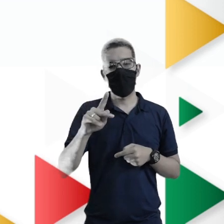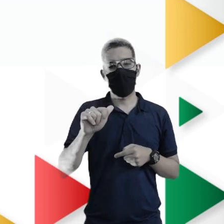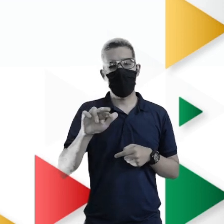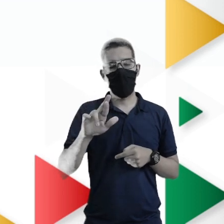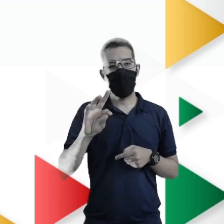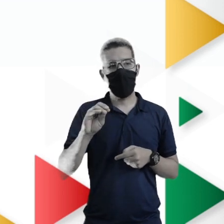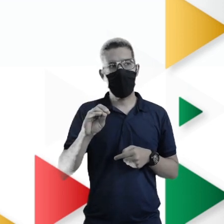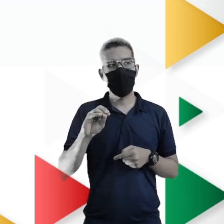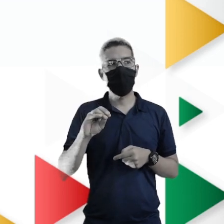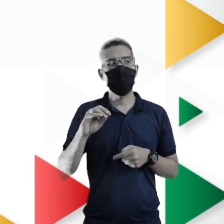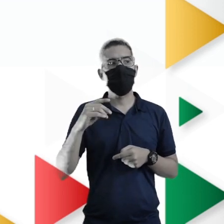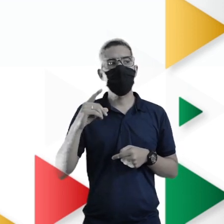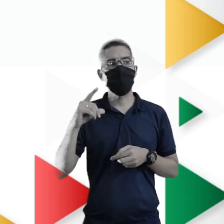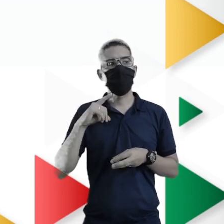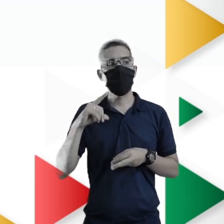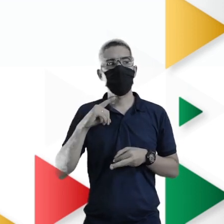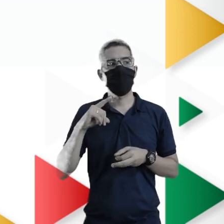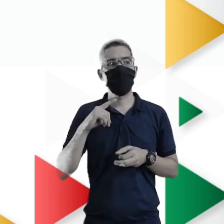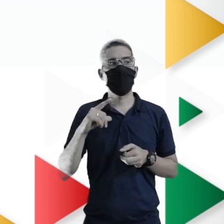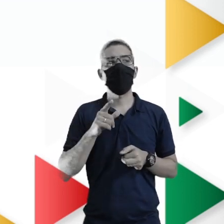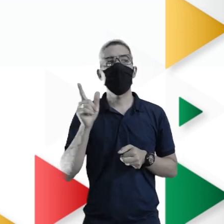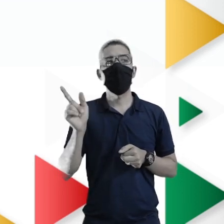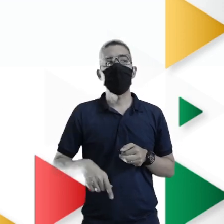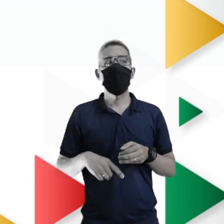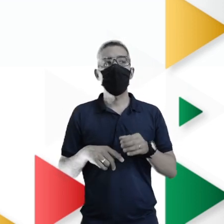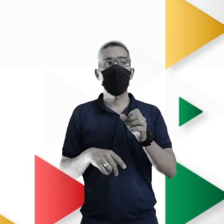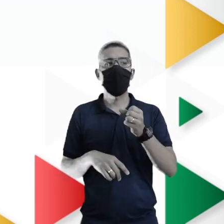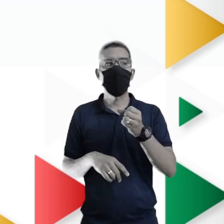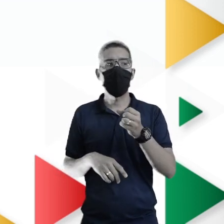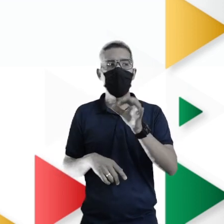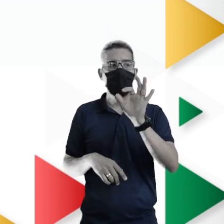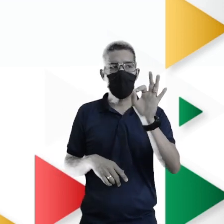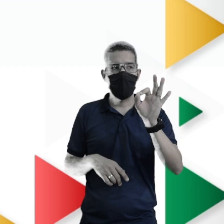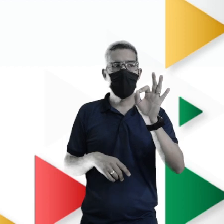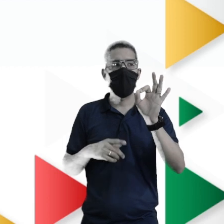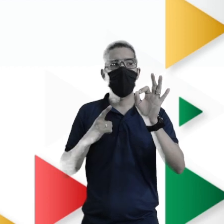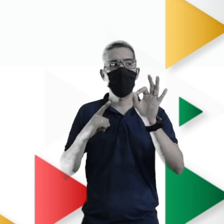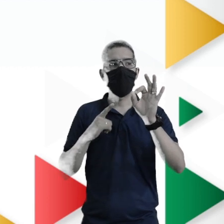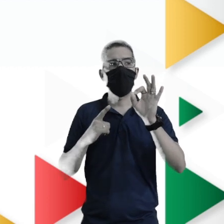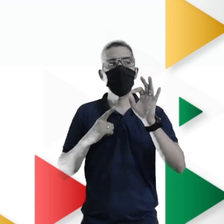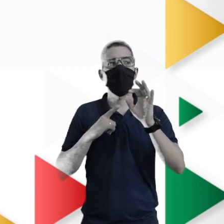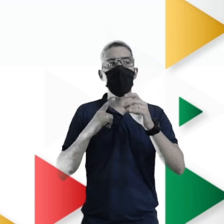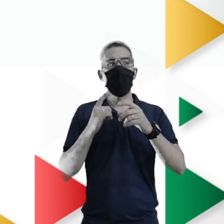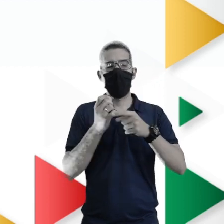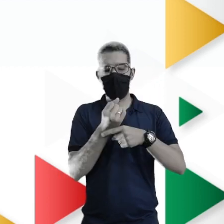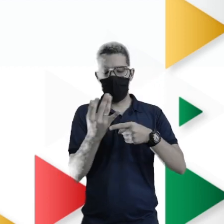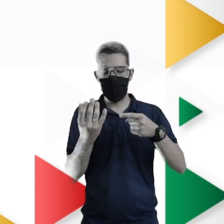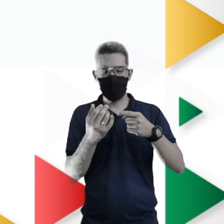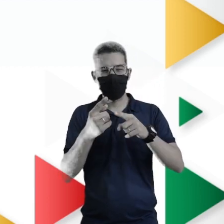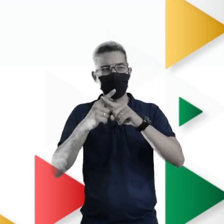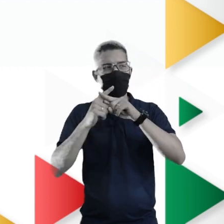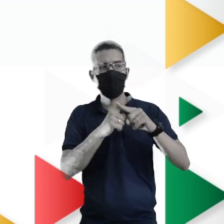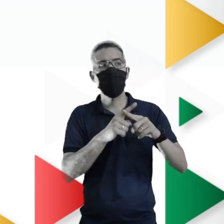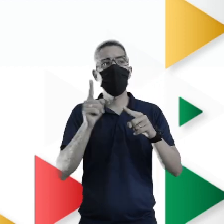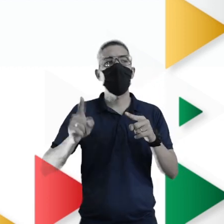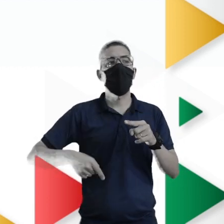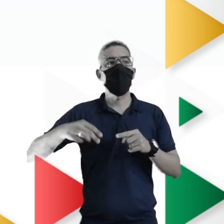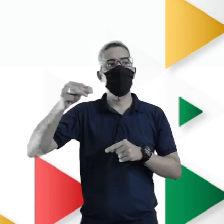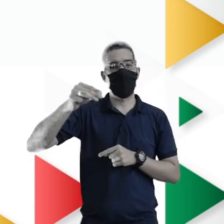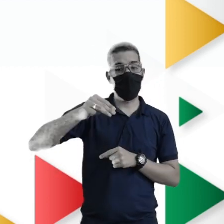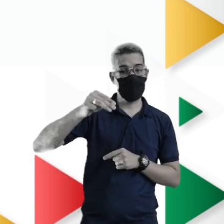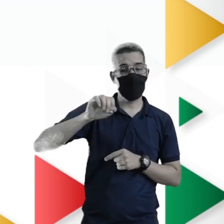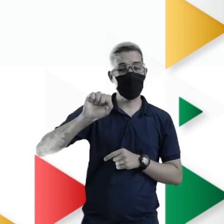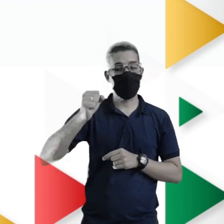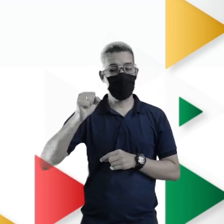essas divisões. Os submúltiplos do grau são minuto e segundo, tá bom? Agora ele é muito